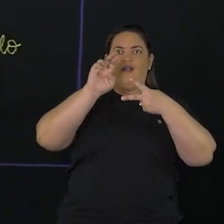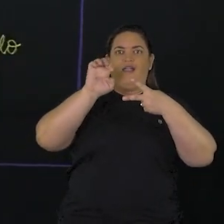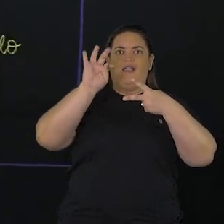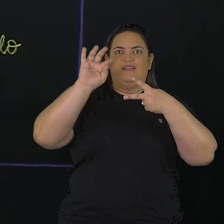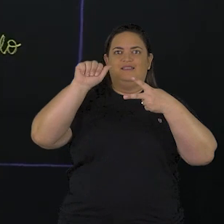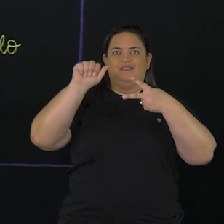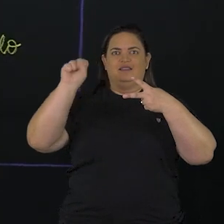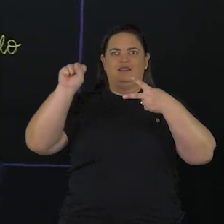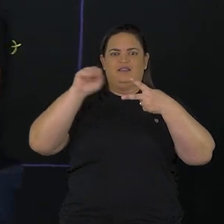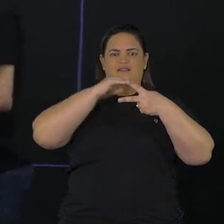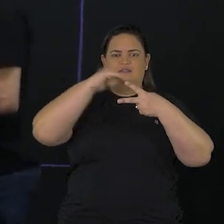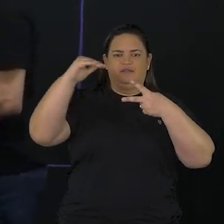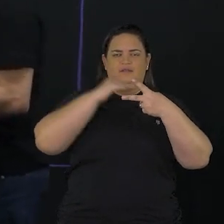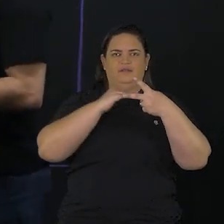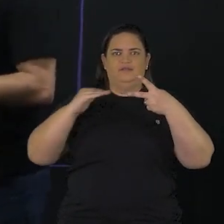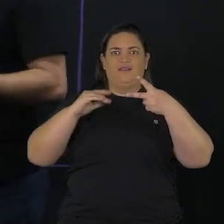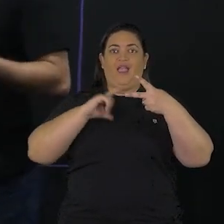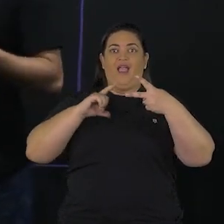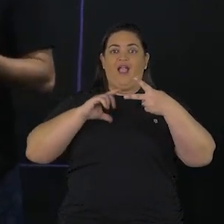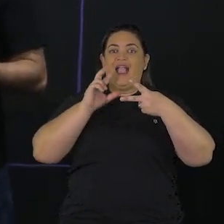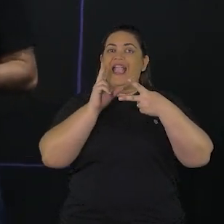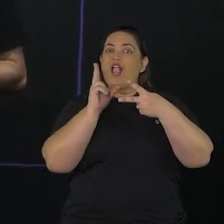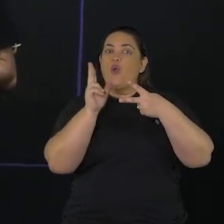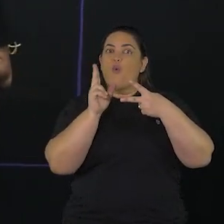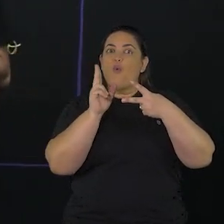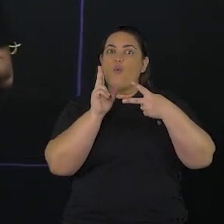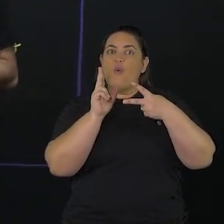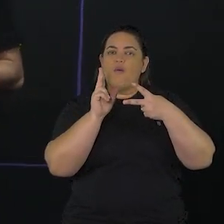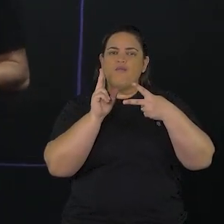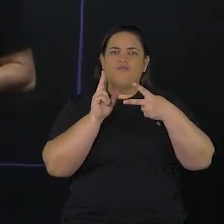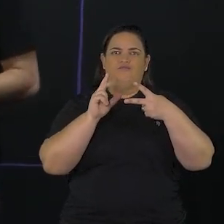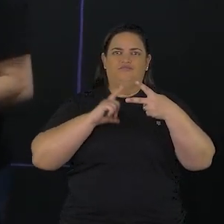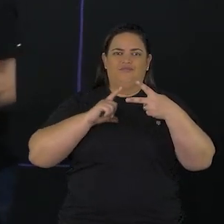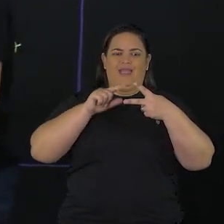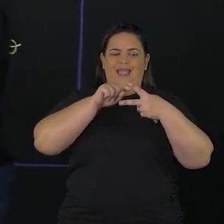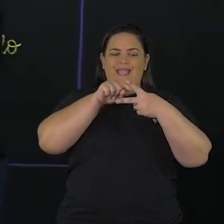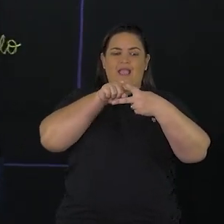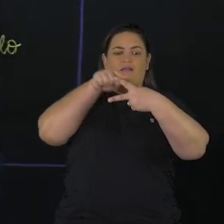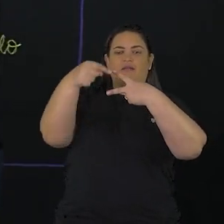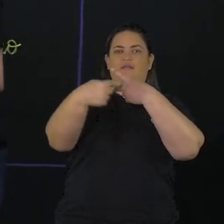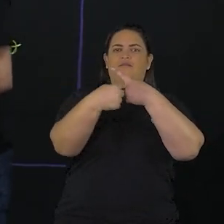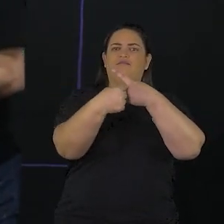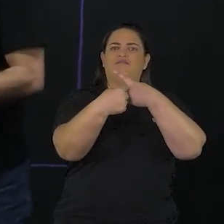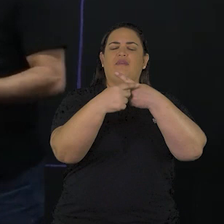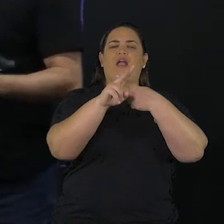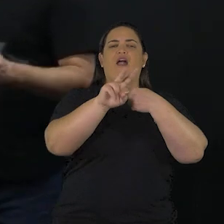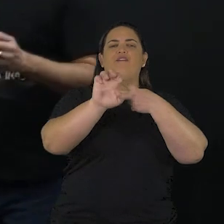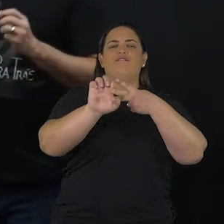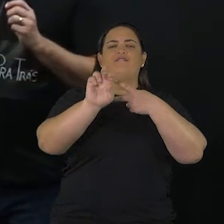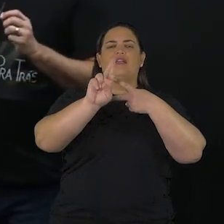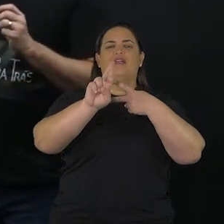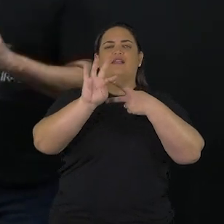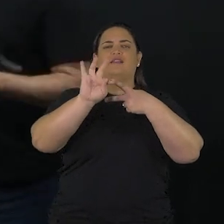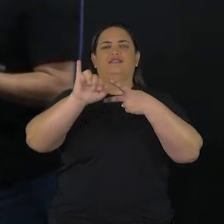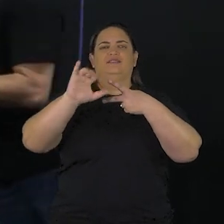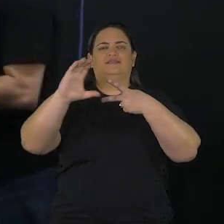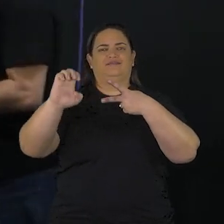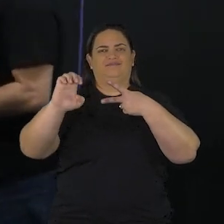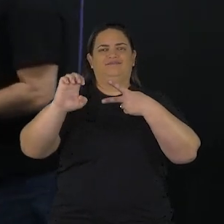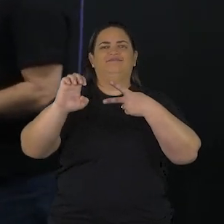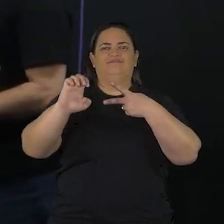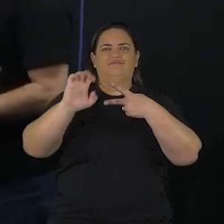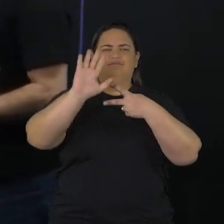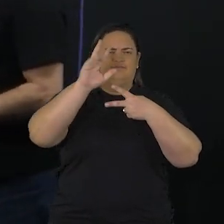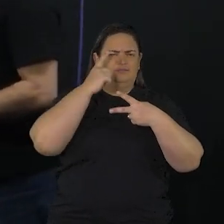que possuem um extremo comum que se denomina vértice. Analisemos aqui esse desenho e vejamos o